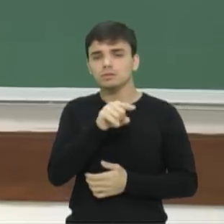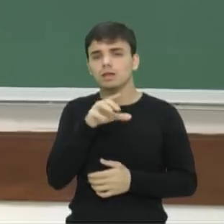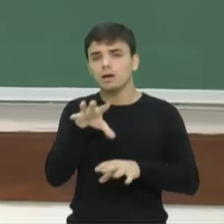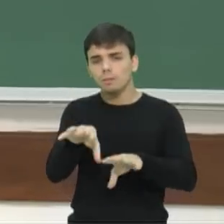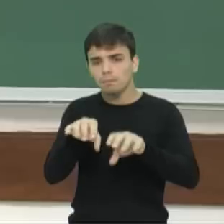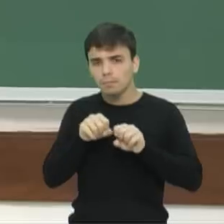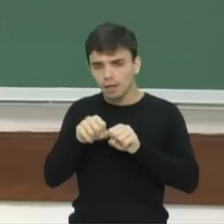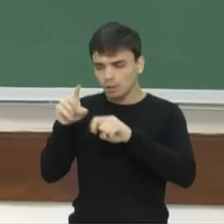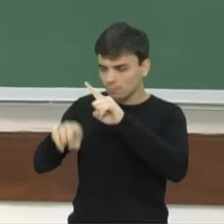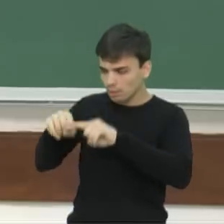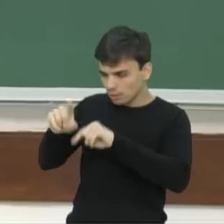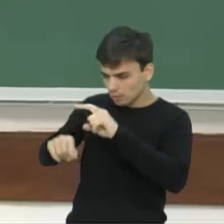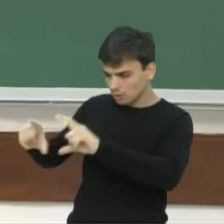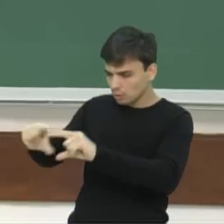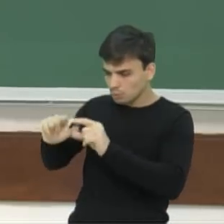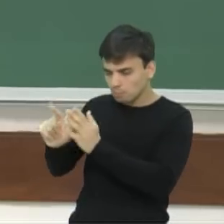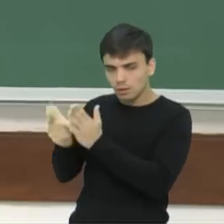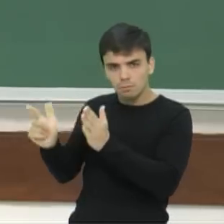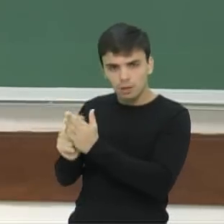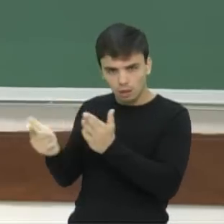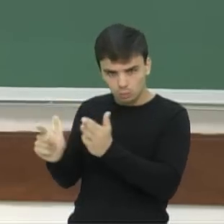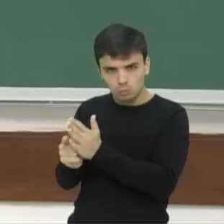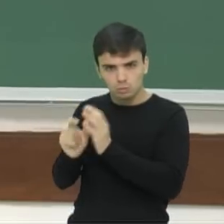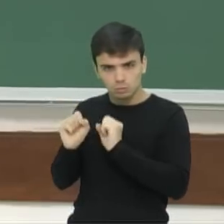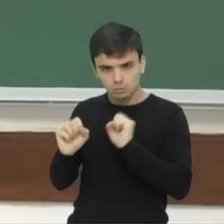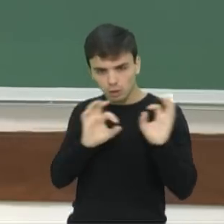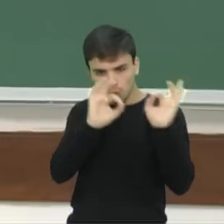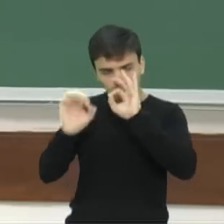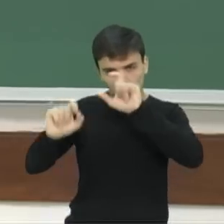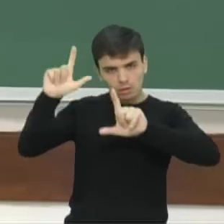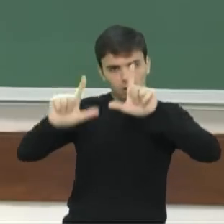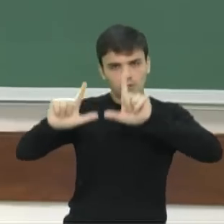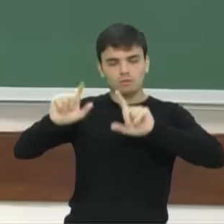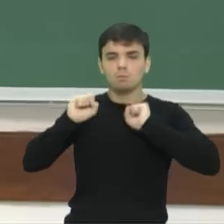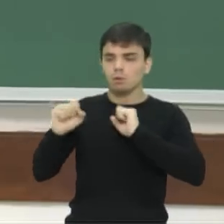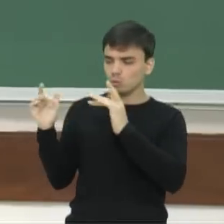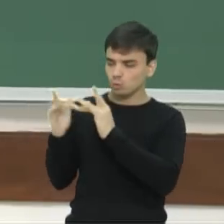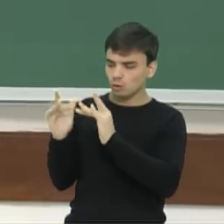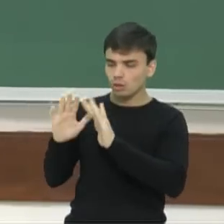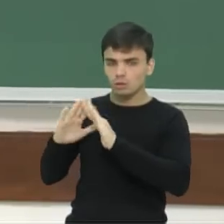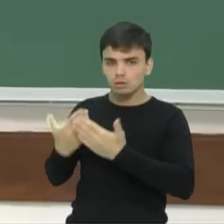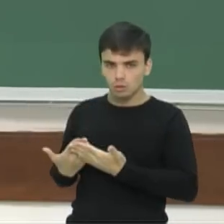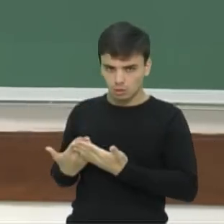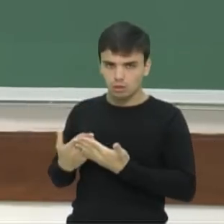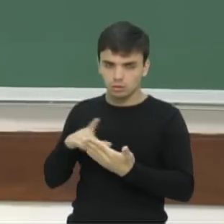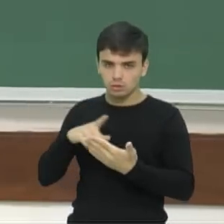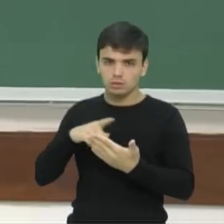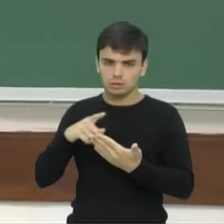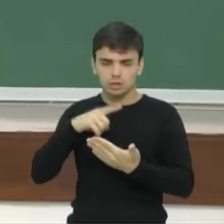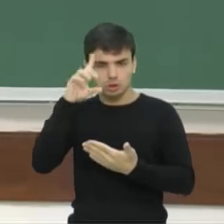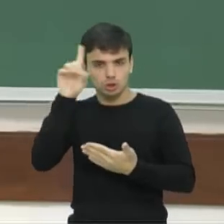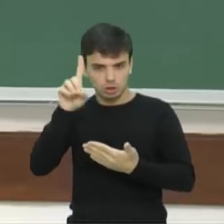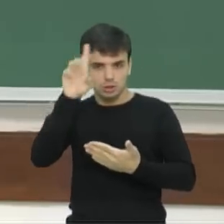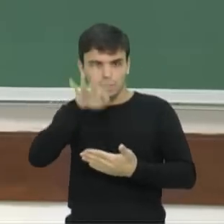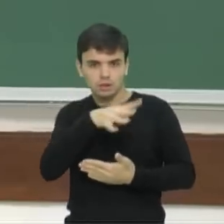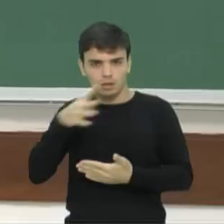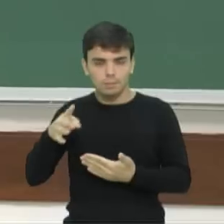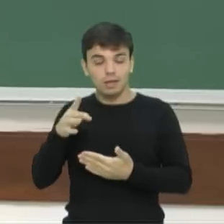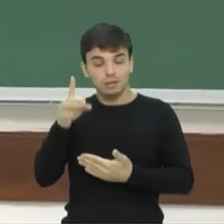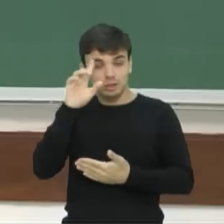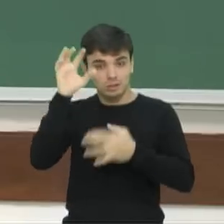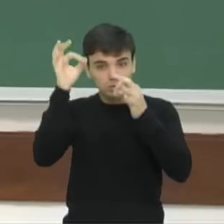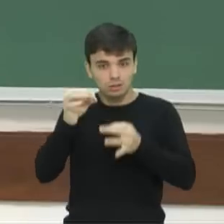atividade impressa, você que acompanha as aulas pela TV, entre em contato com a sua escola, existem escalas de dias específicos para